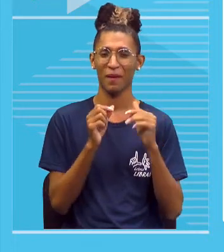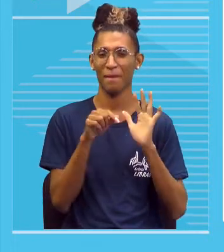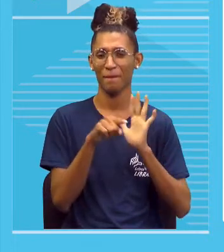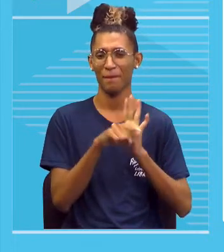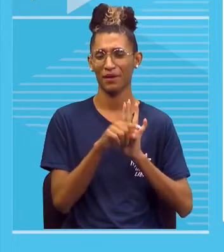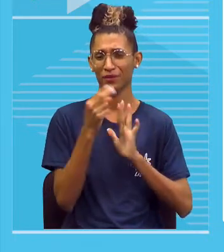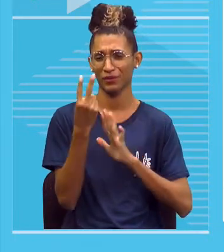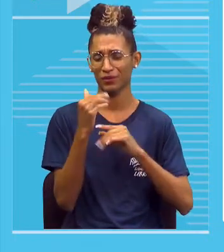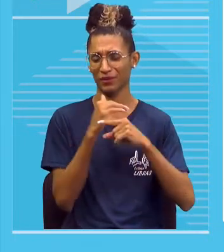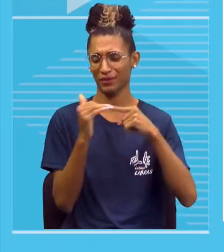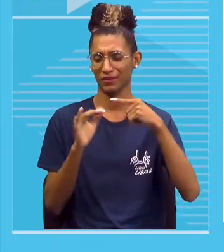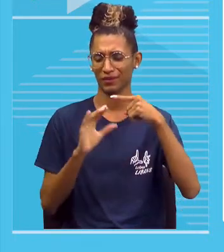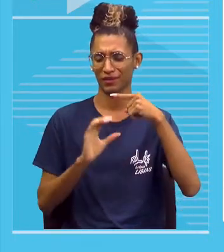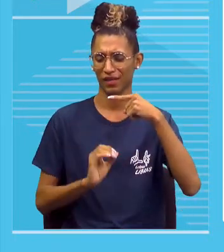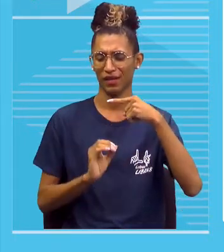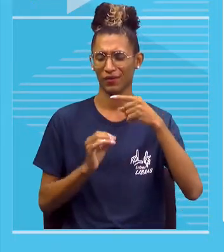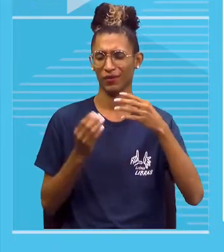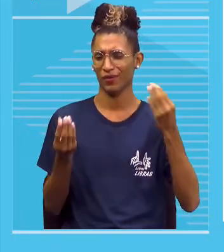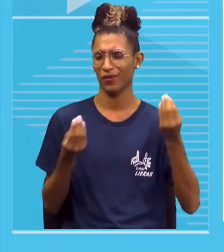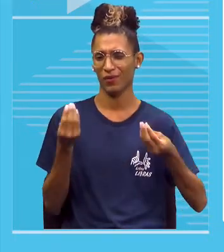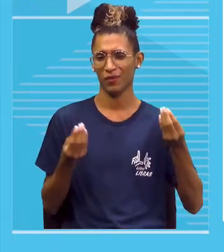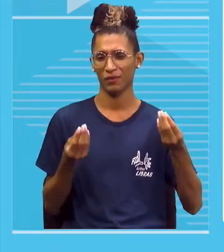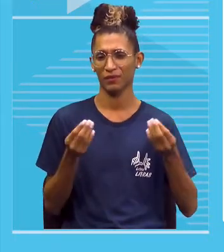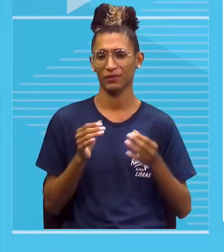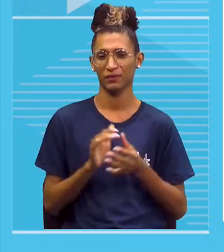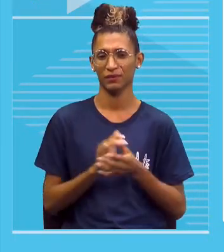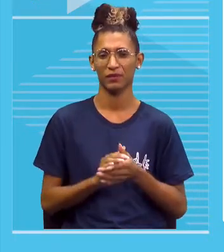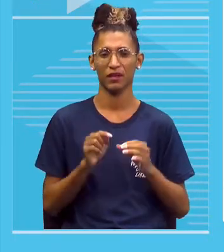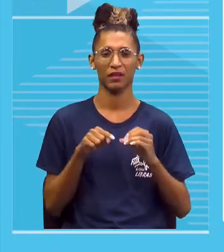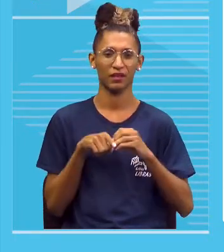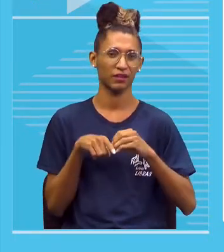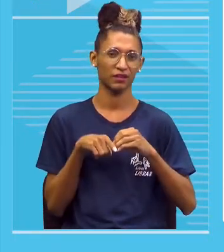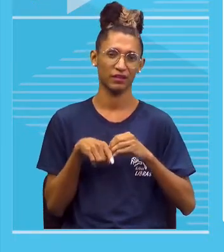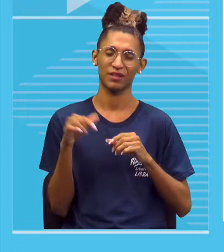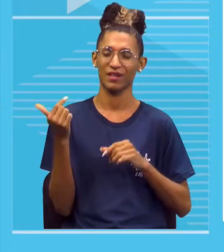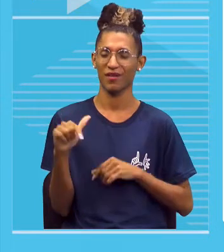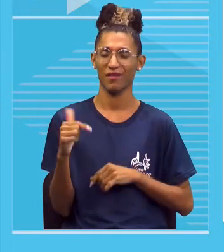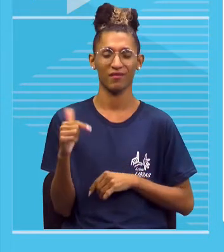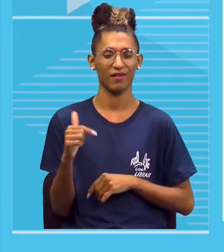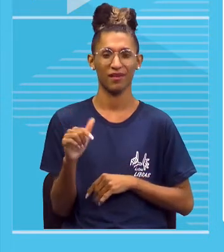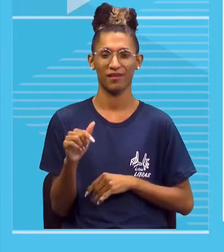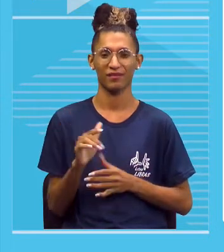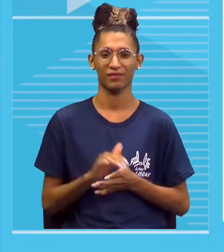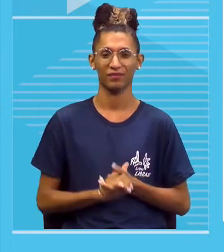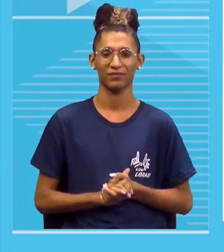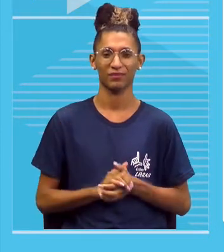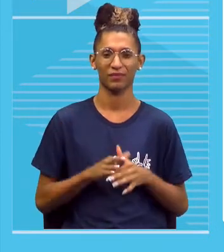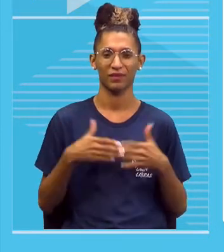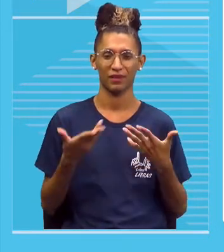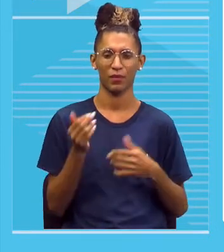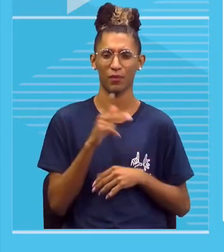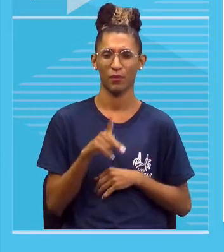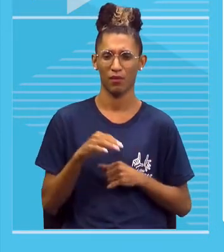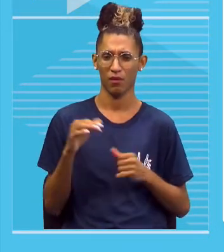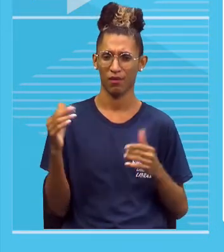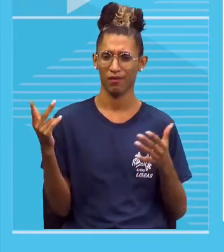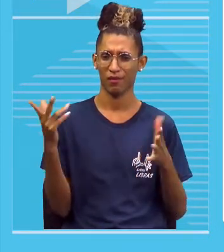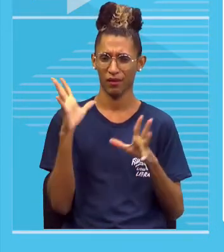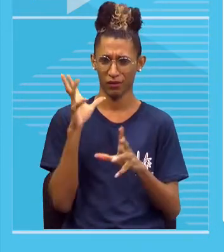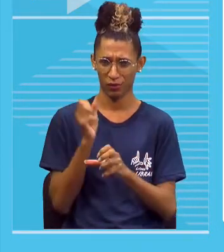tangente né tá dando menos 2 sobre 0 até gente não existe né Bem pessoal então a conta tá errada